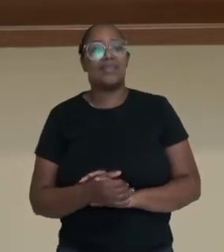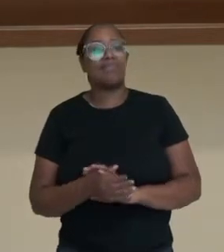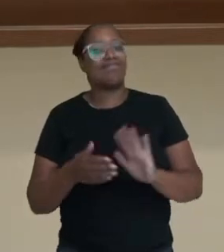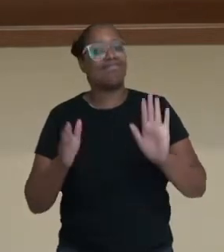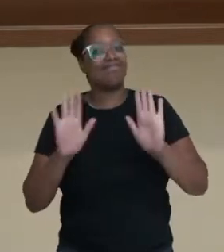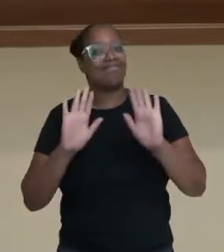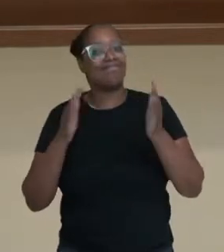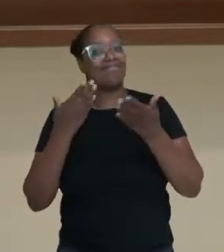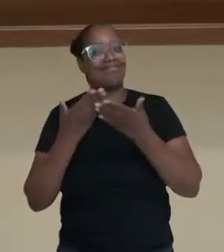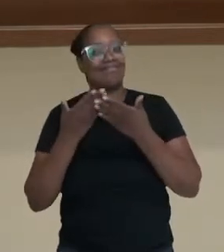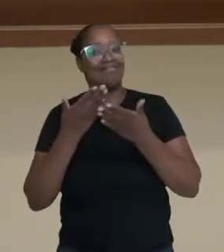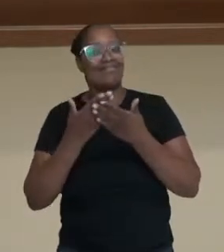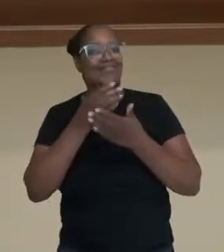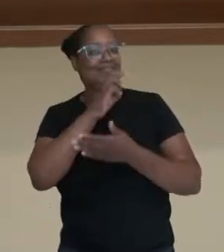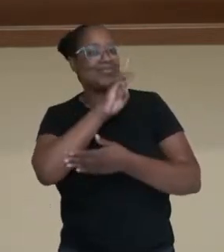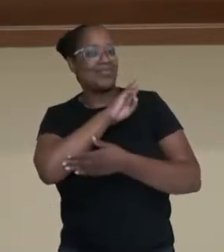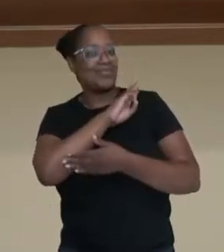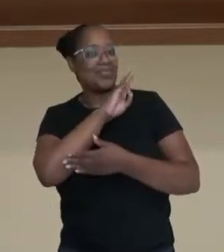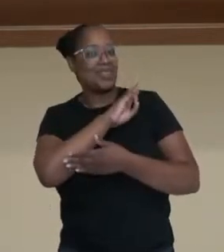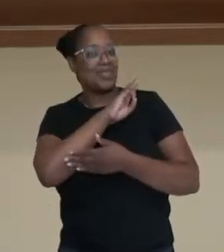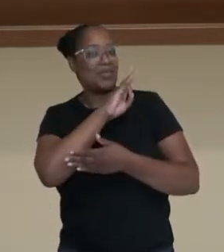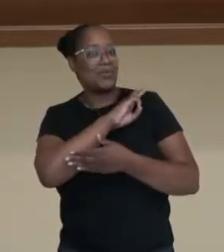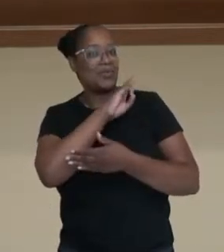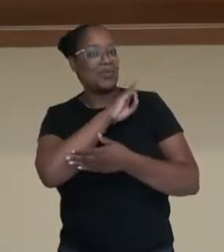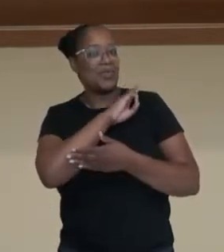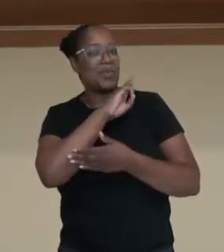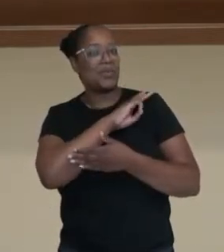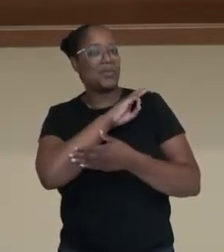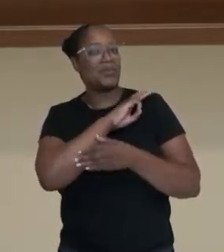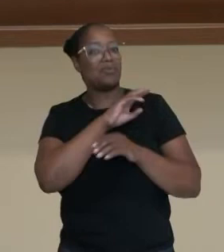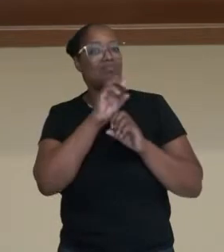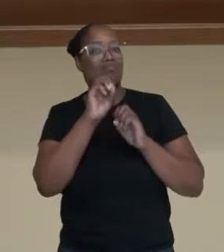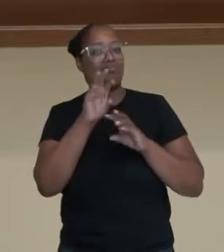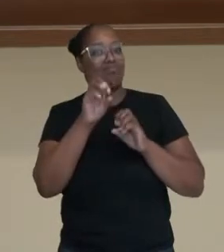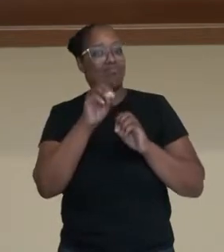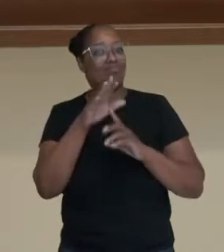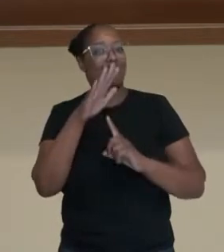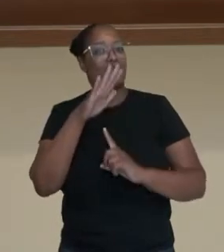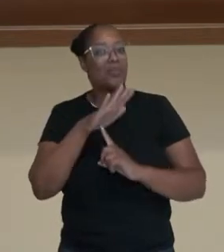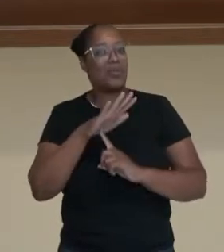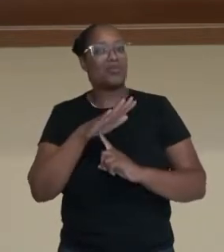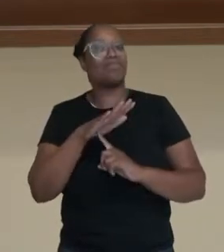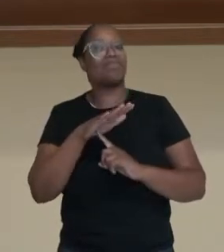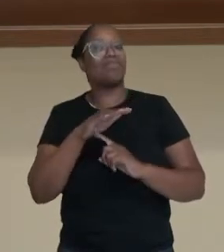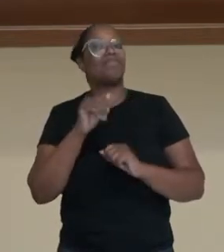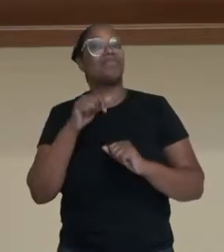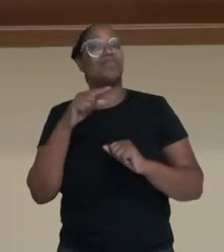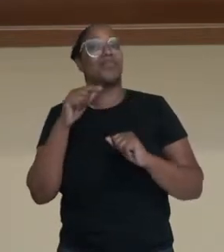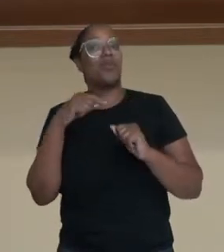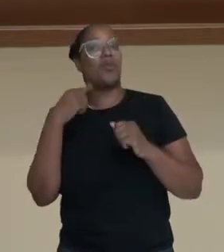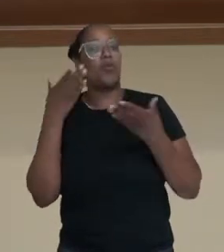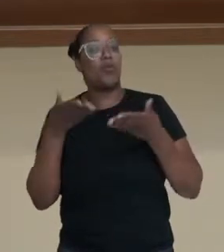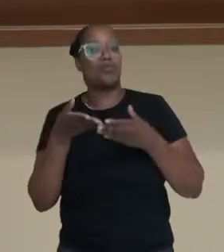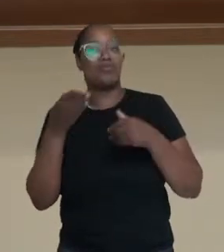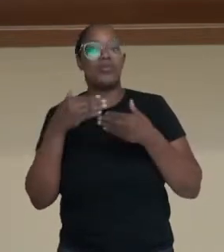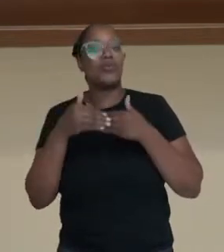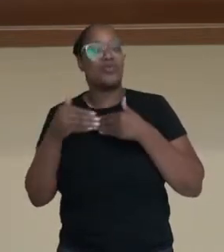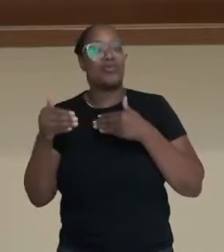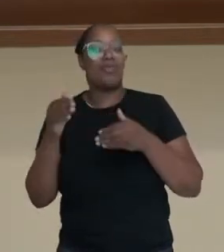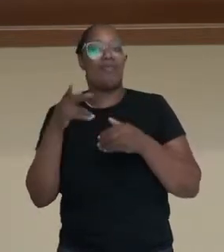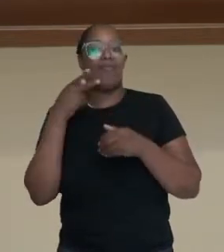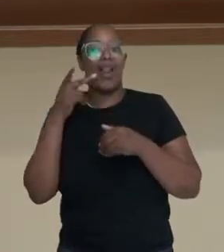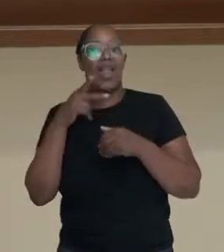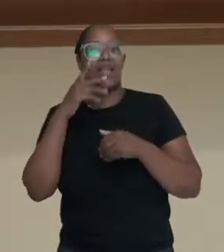Olá, estudantes da terceira série do ensino médio. Nesse vídeo a gente vai continuar falando dos cilindros, vamos falar